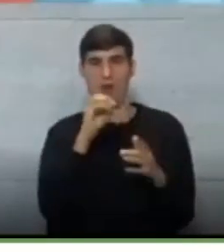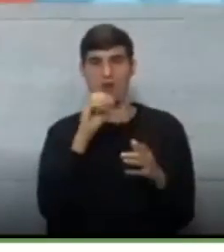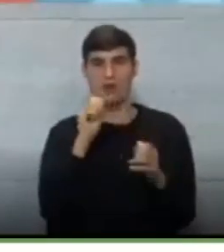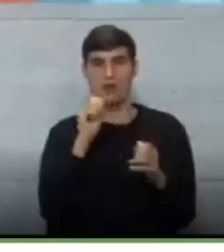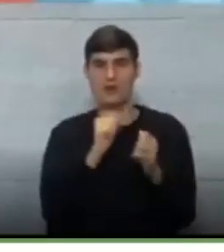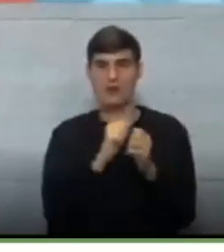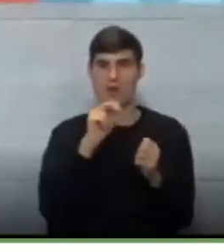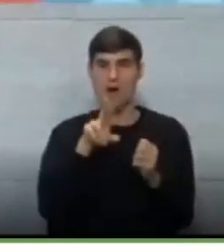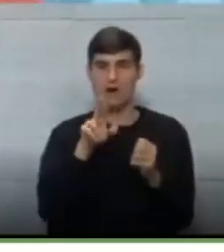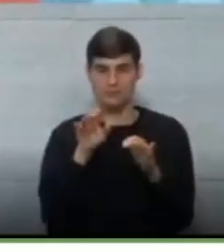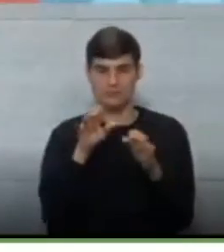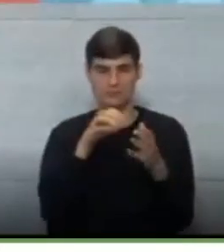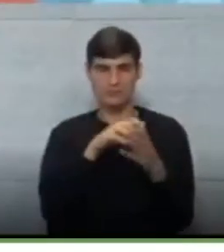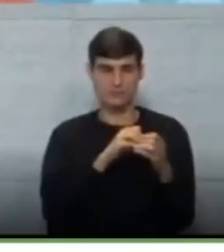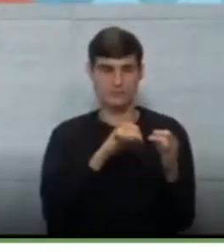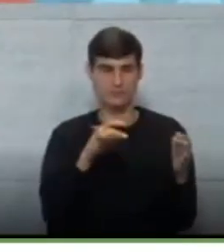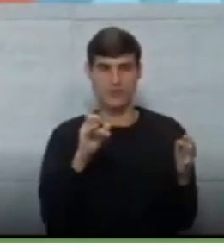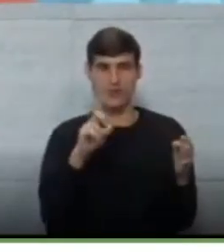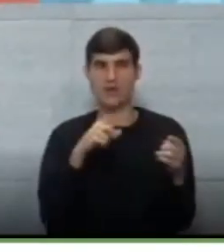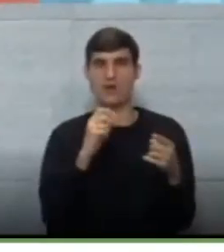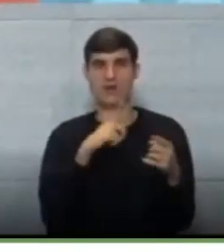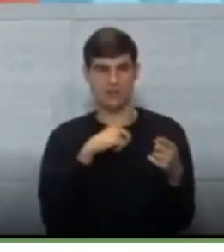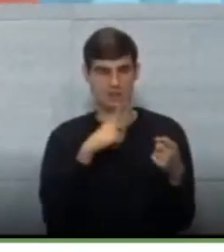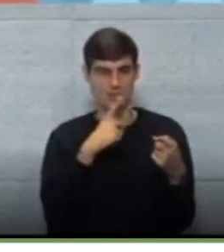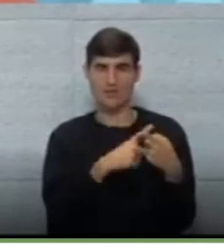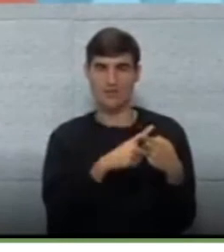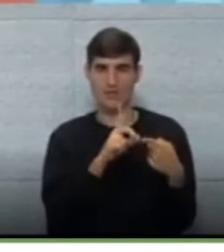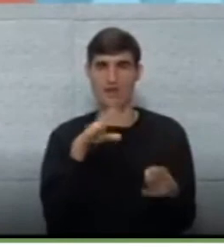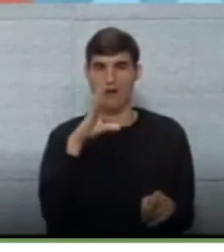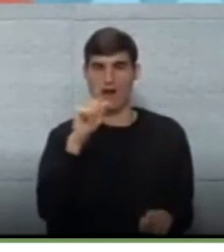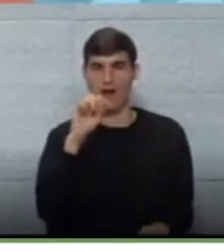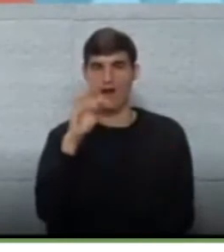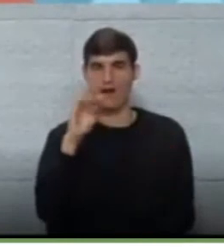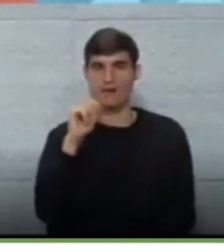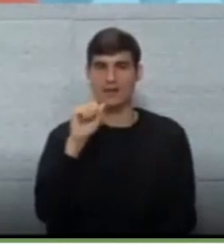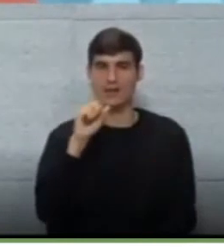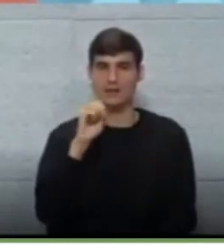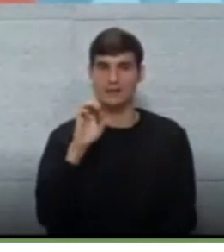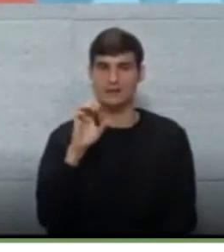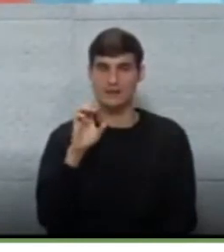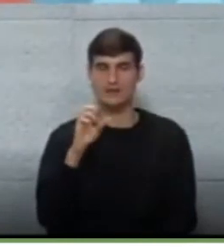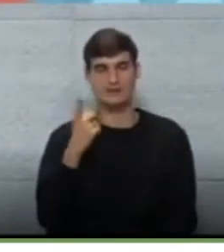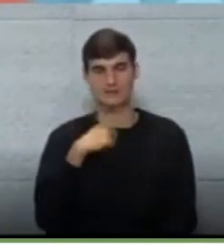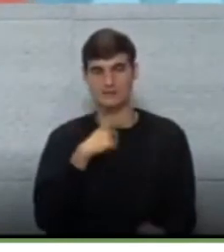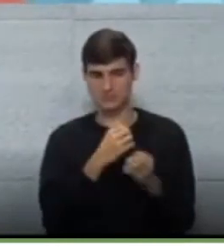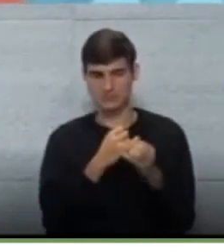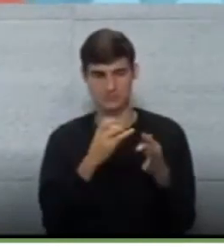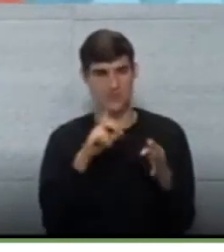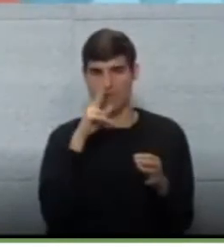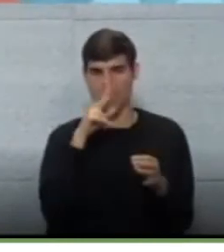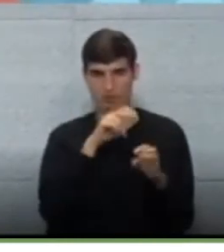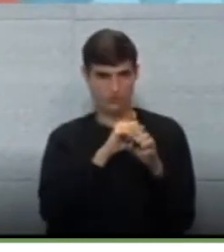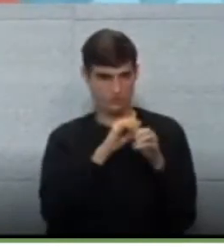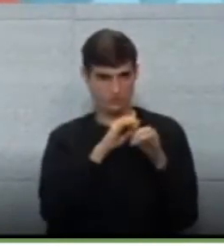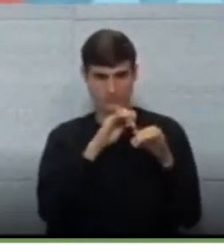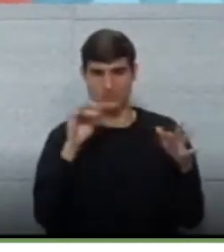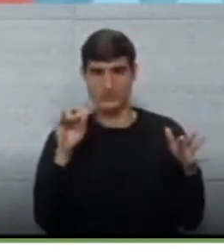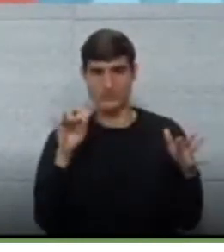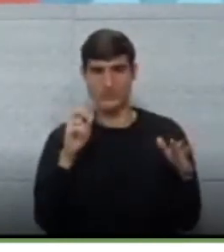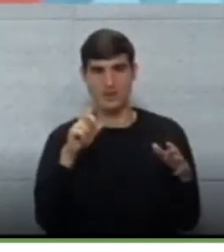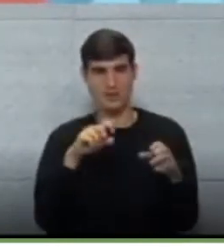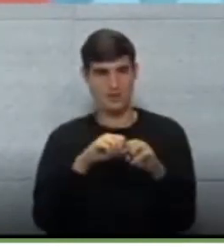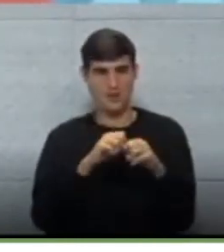aquele teste ali mostra a positividade. Então, ele borbulha muito forte, é muito característico a quebra da água